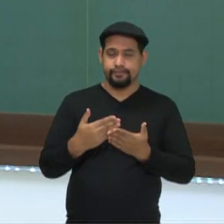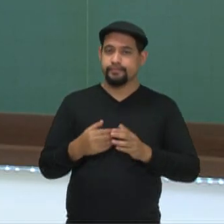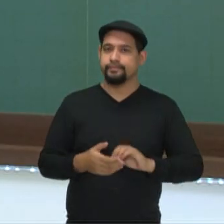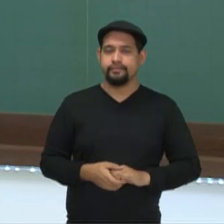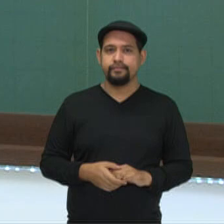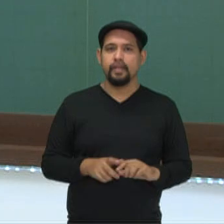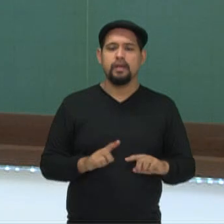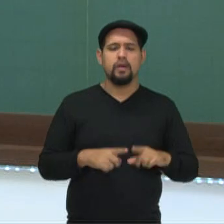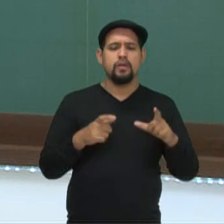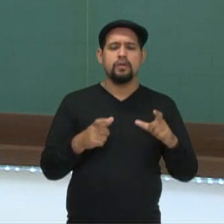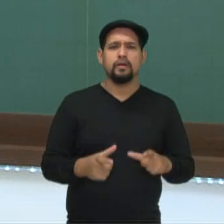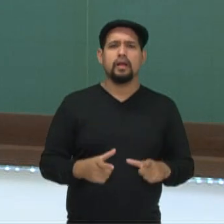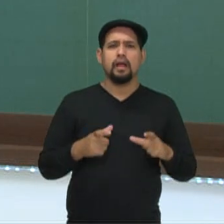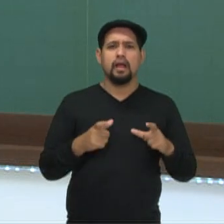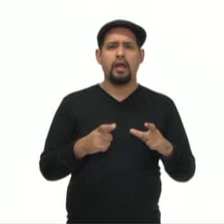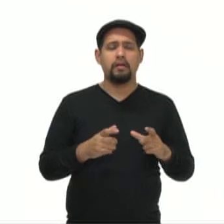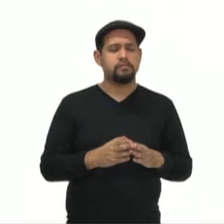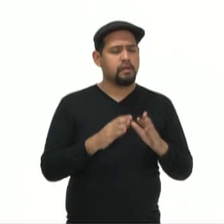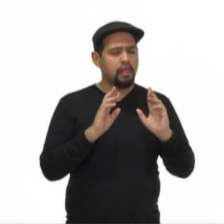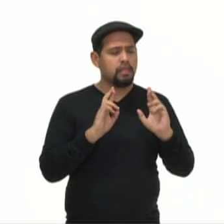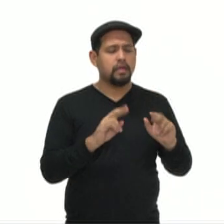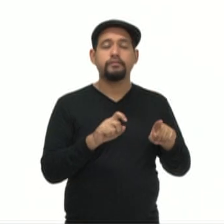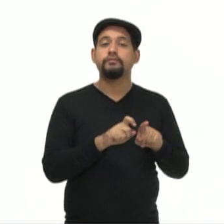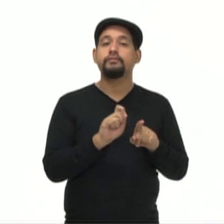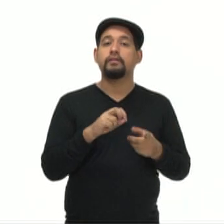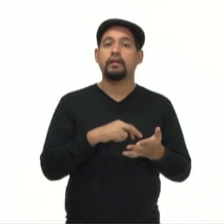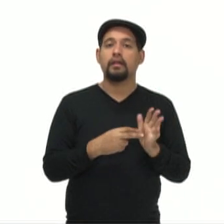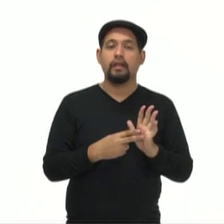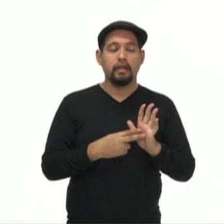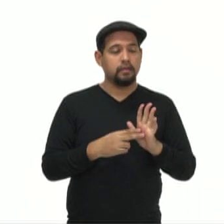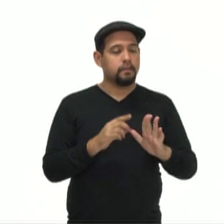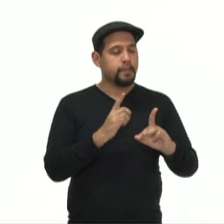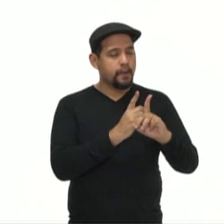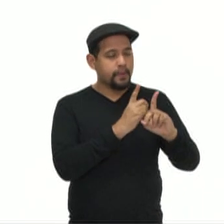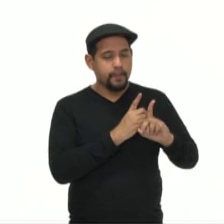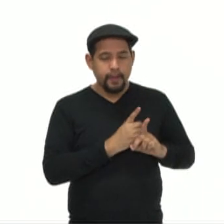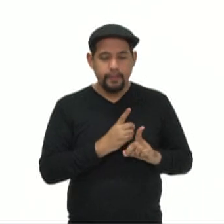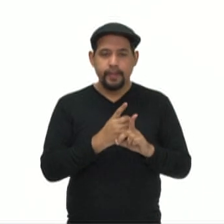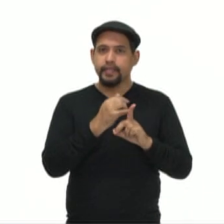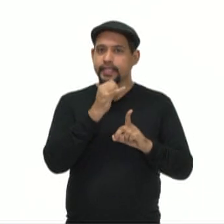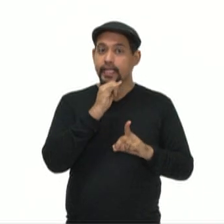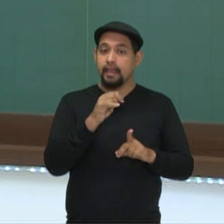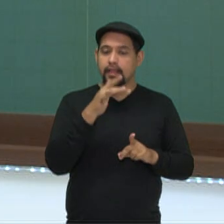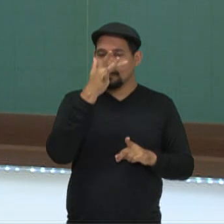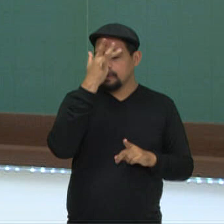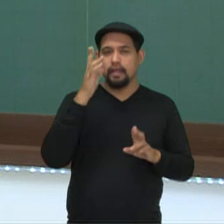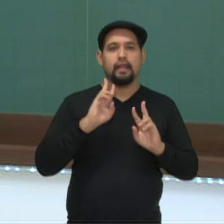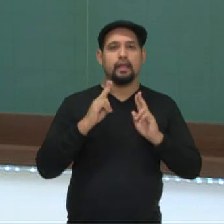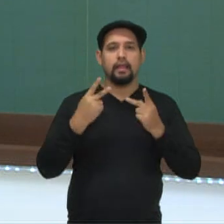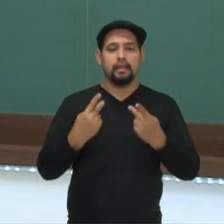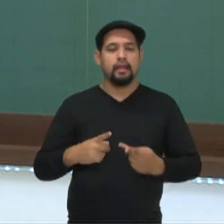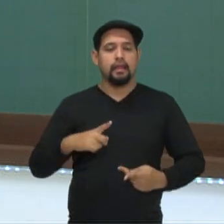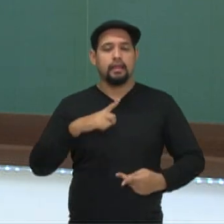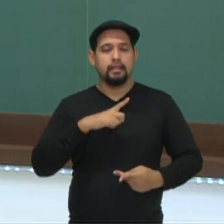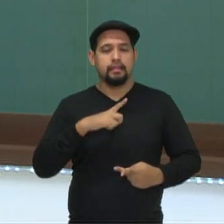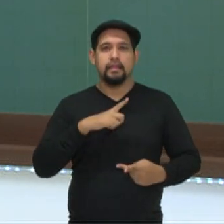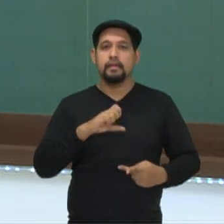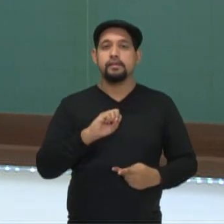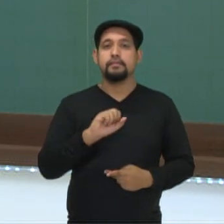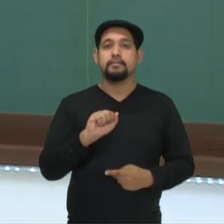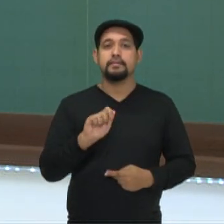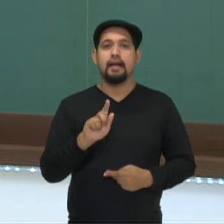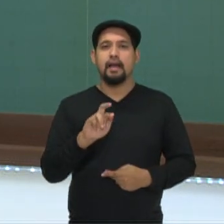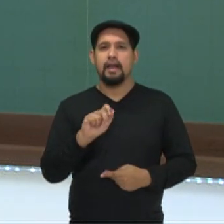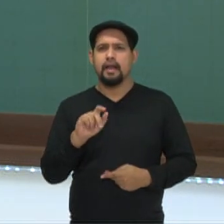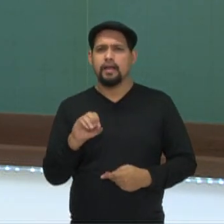os lugares sagrados são espaços destinados ao encontro com o transcendente, ou seja, é lá que o ser humano encontra o seu sagrado.